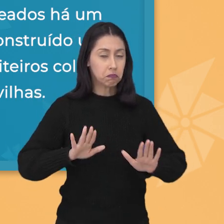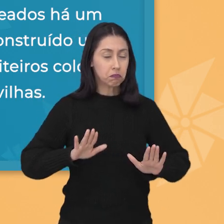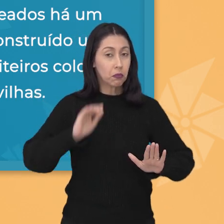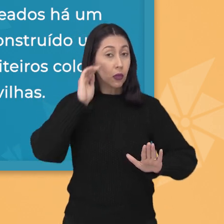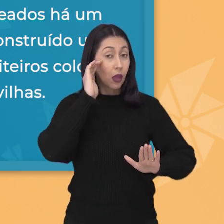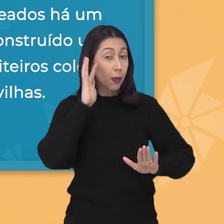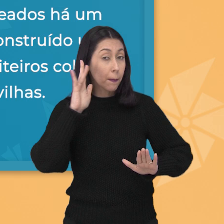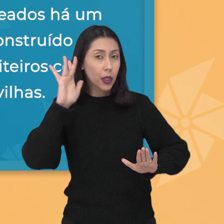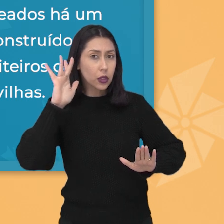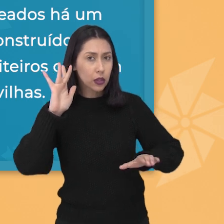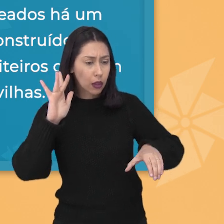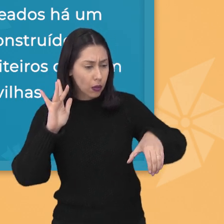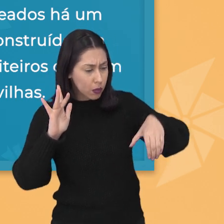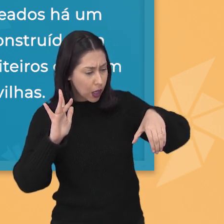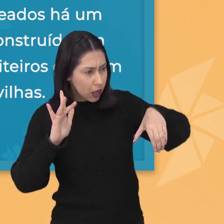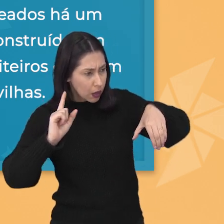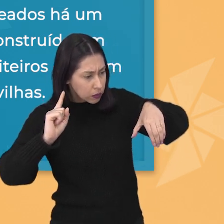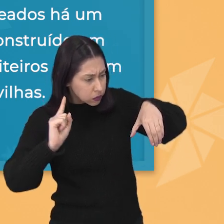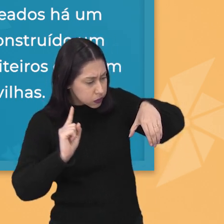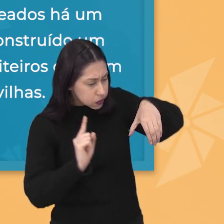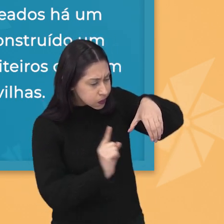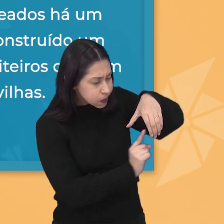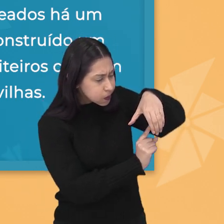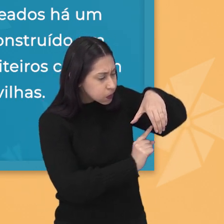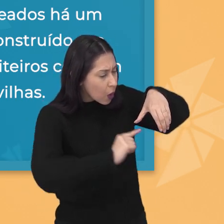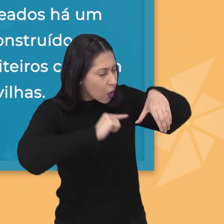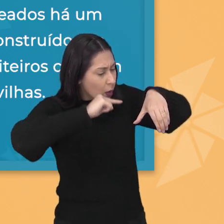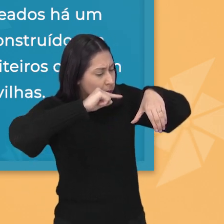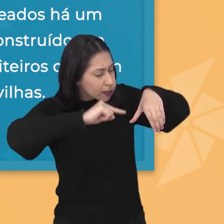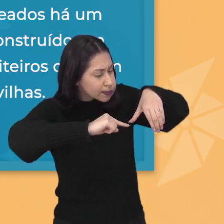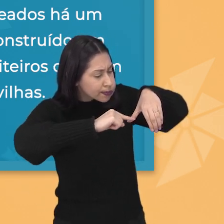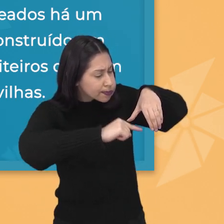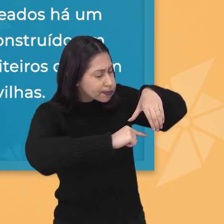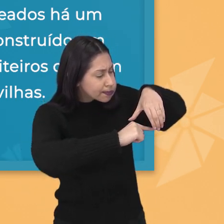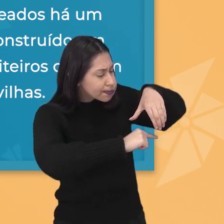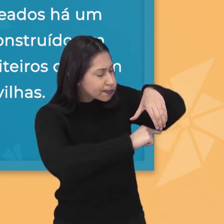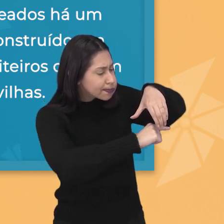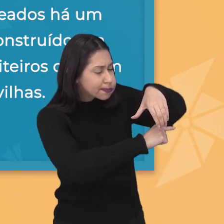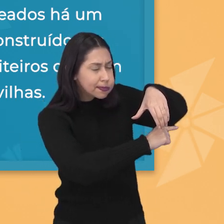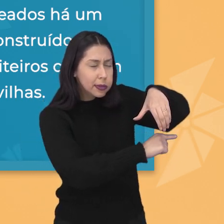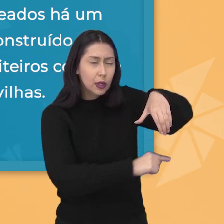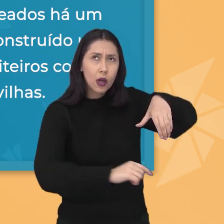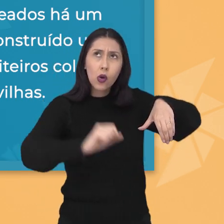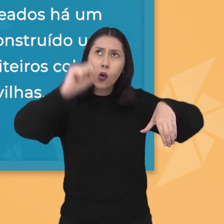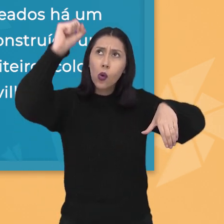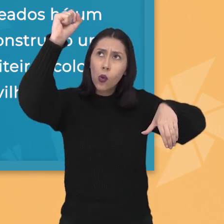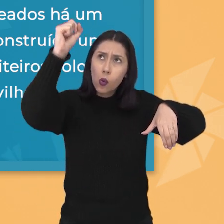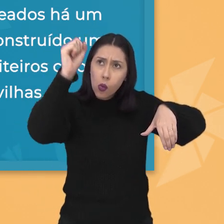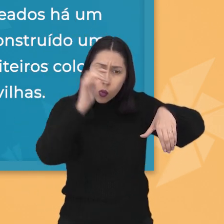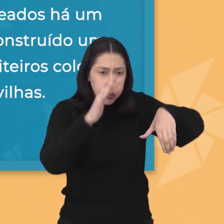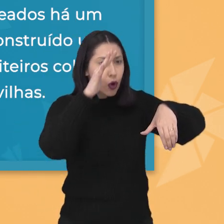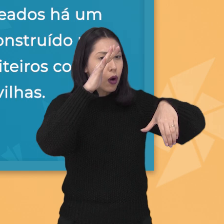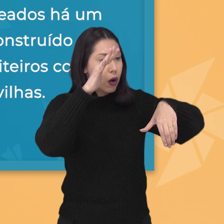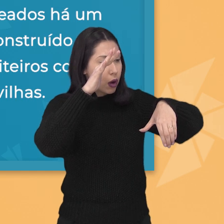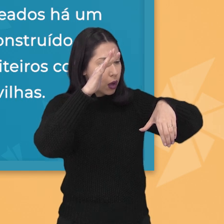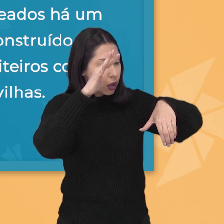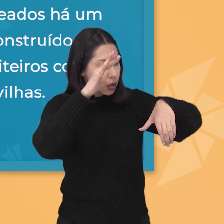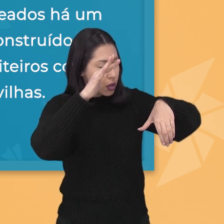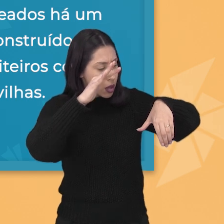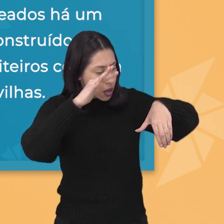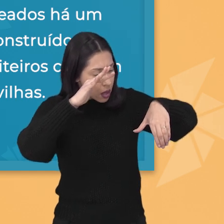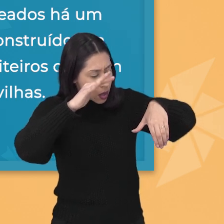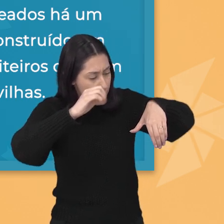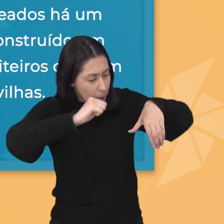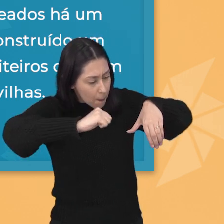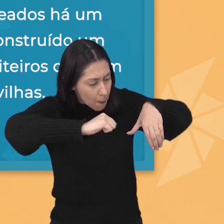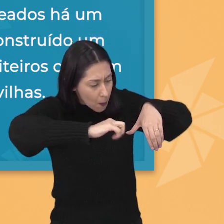Imagine uma caverna subterrânea, provida de uma vasta entrada aberta para a luz e que se estende ao